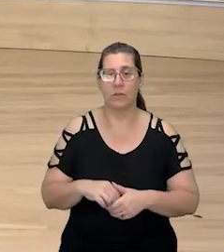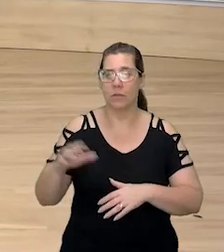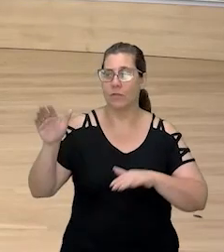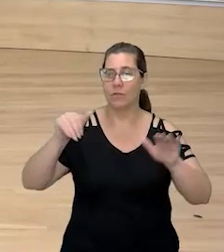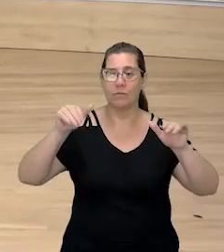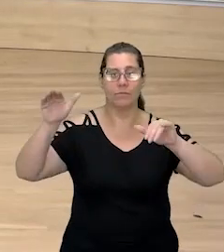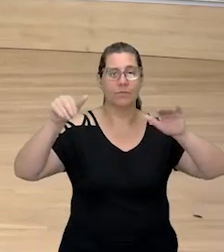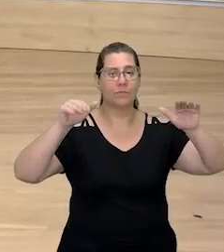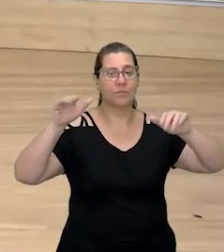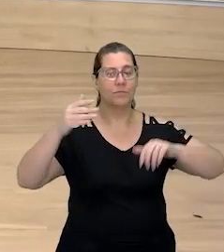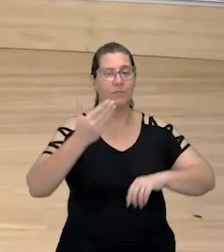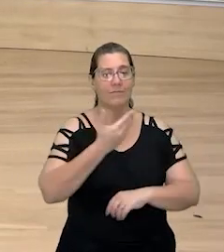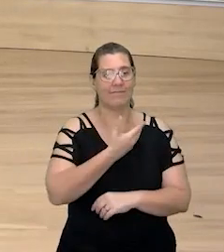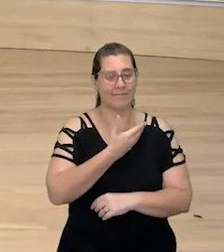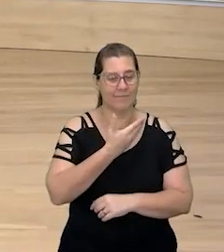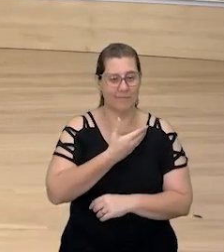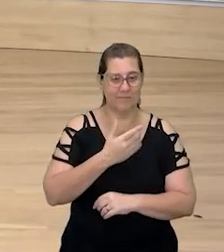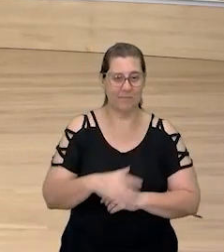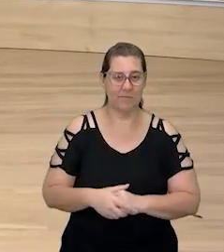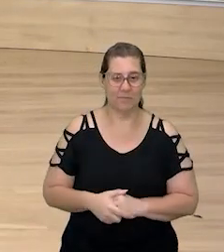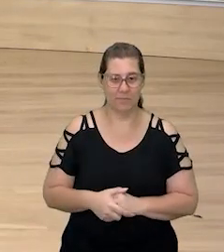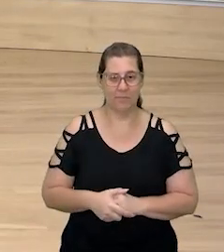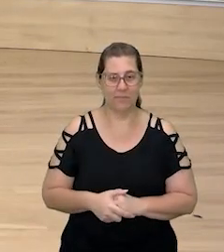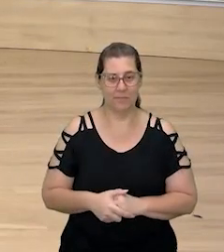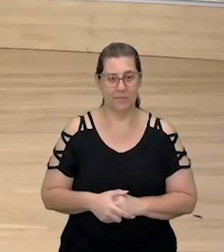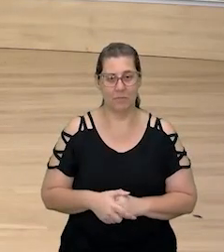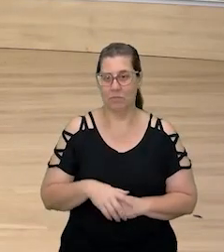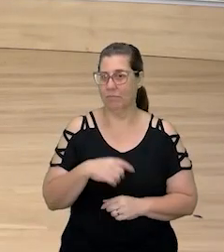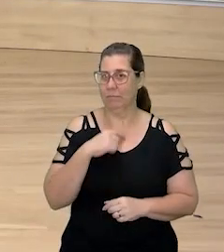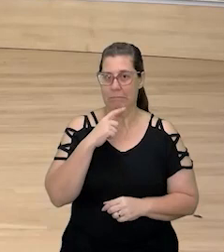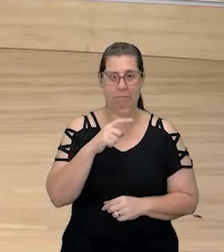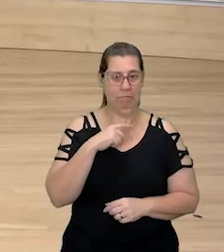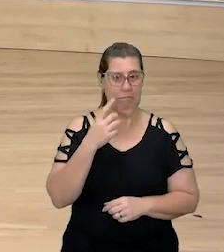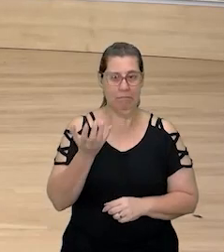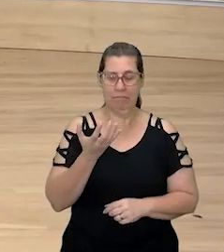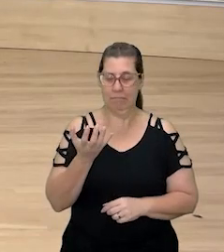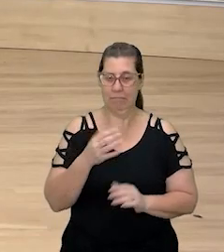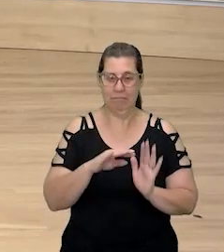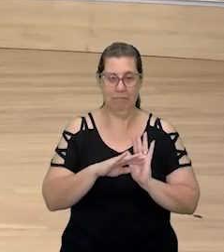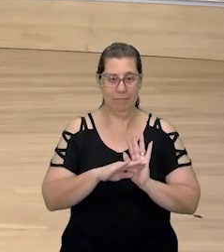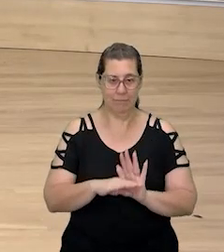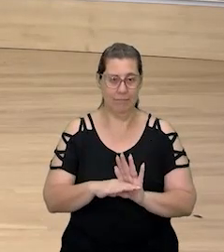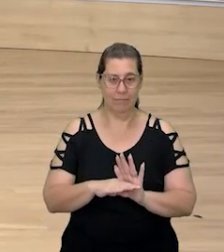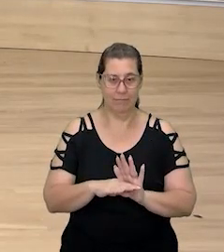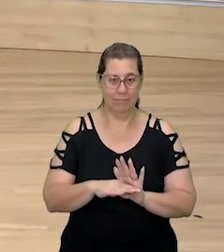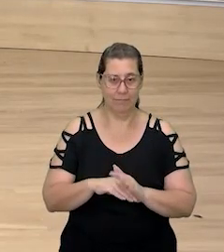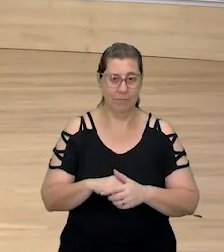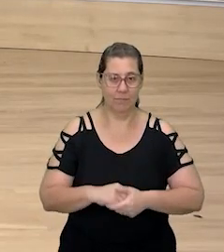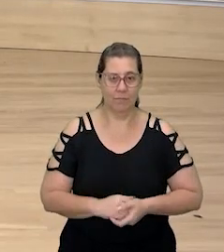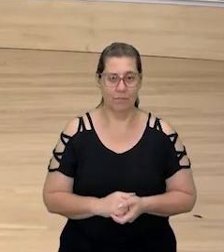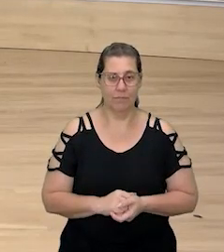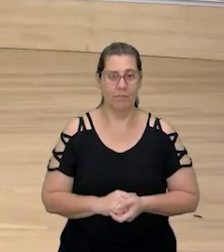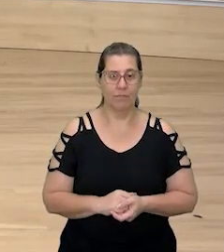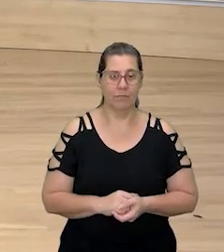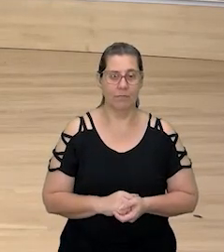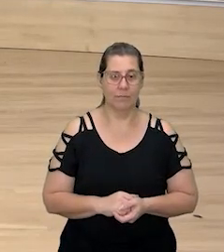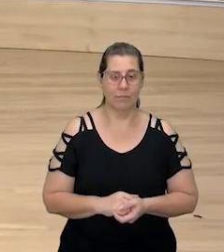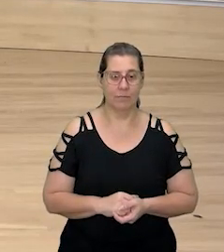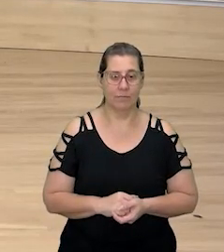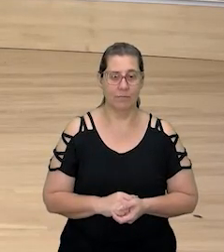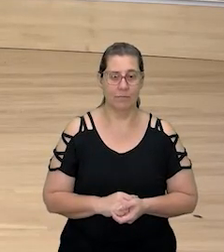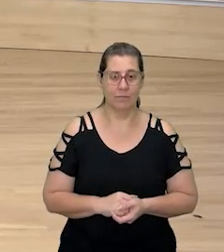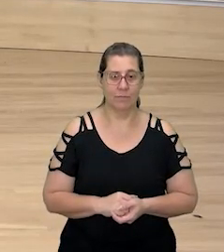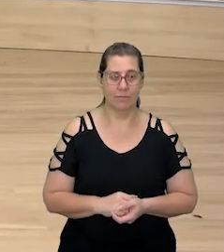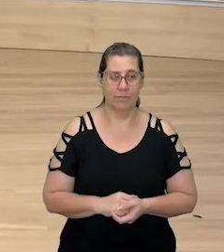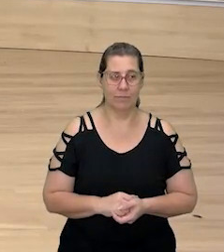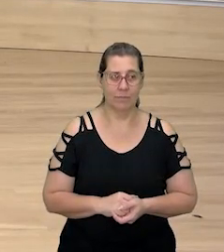os ajudantes. Ajudantes? Ninguém quis ajudar. É isso. É. Então que opção